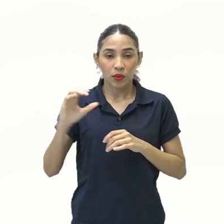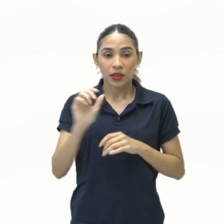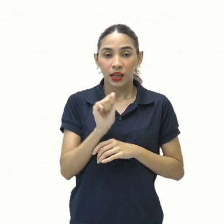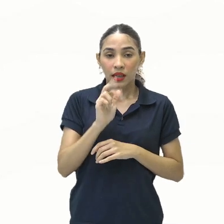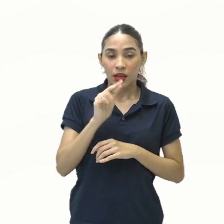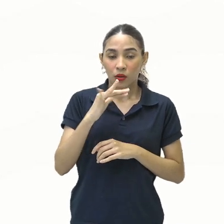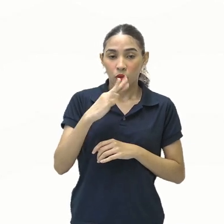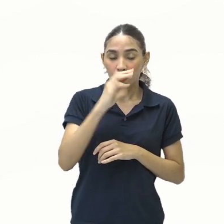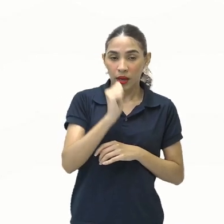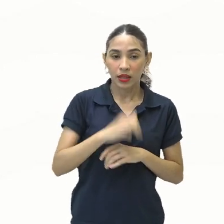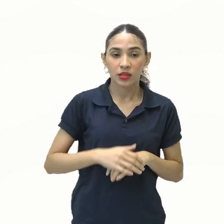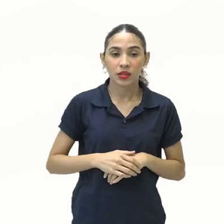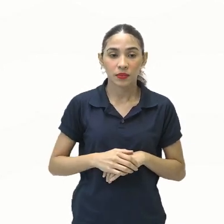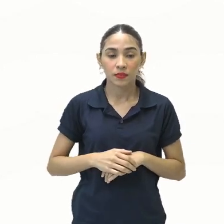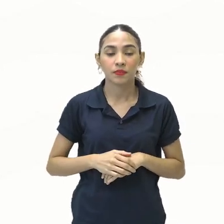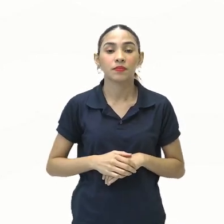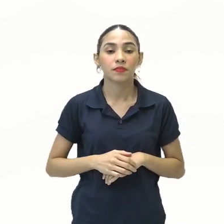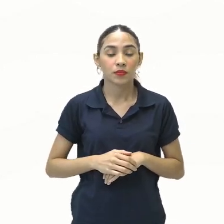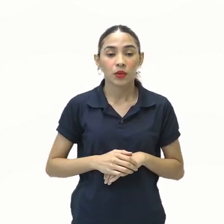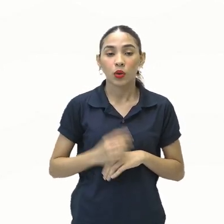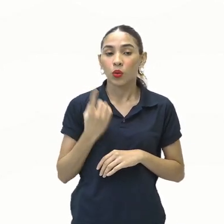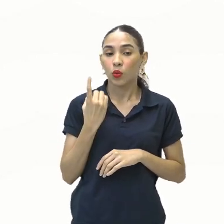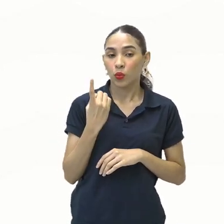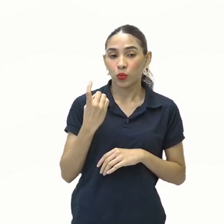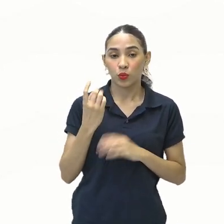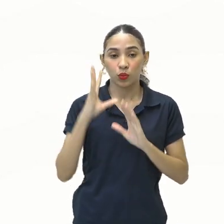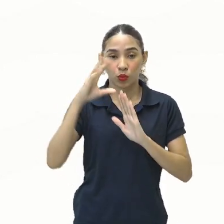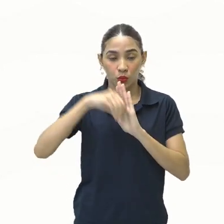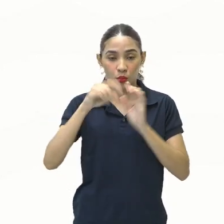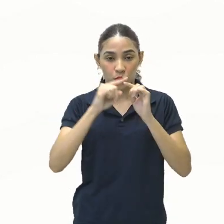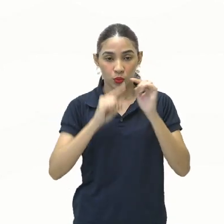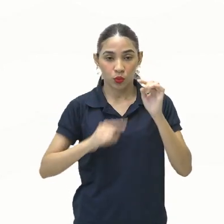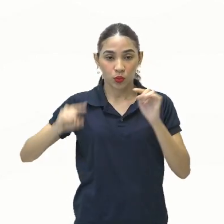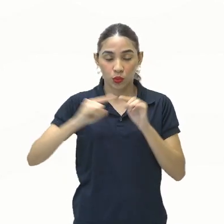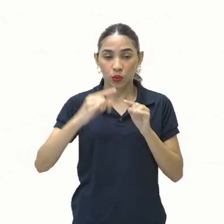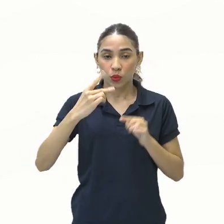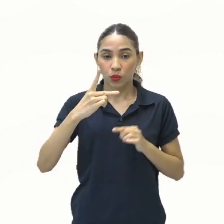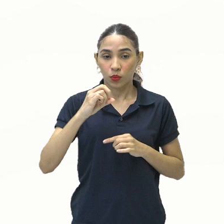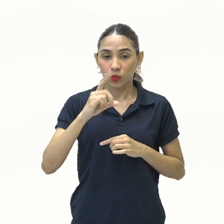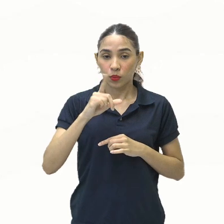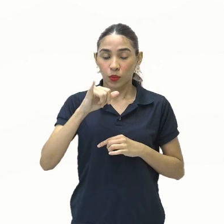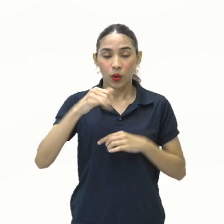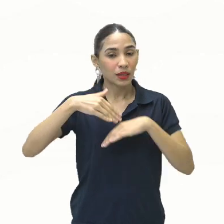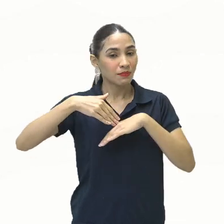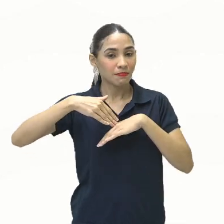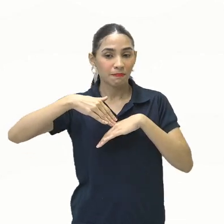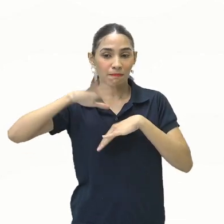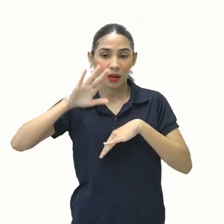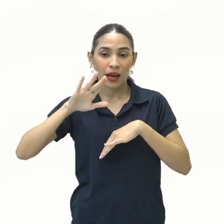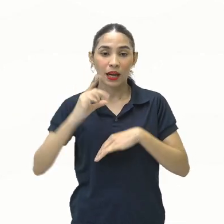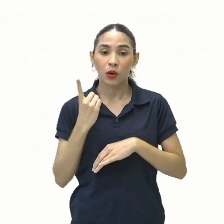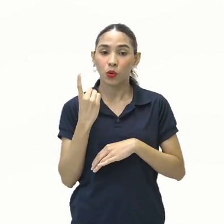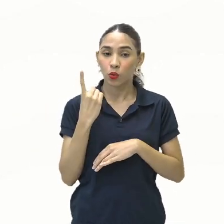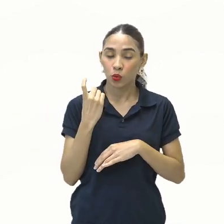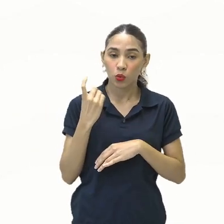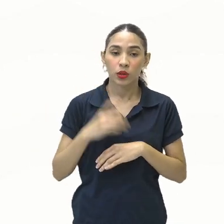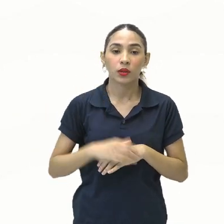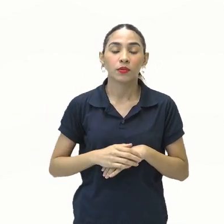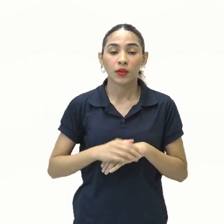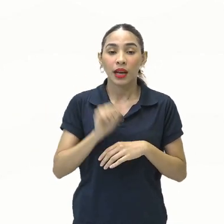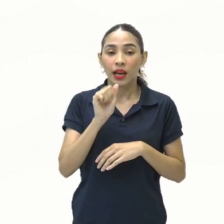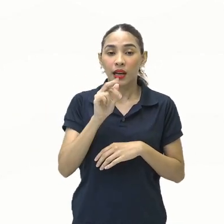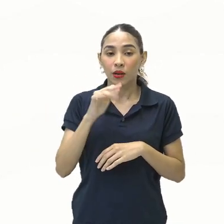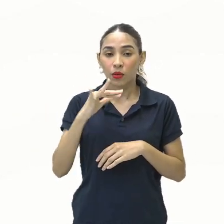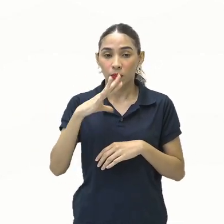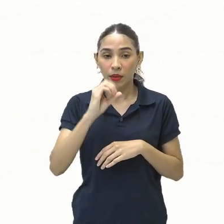aromática. Mononuclear, quando só tem um núcleo. Polinuclear, quando tem mais de um núcleo